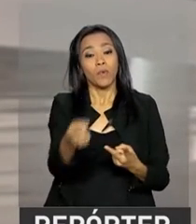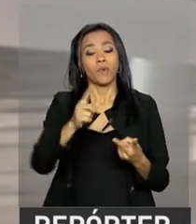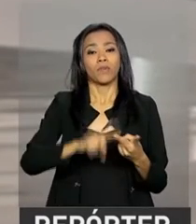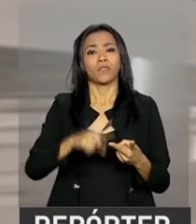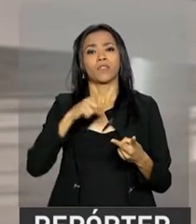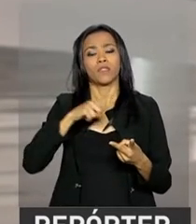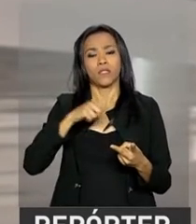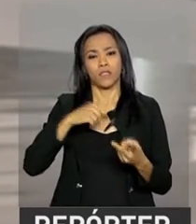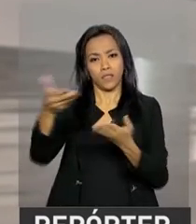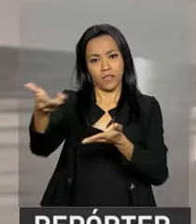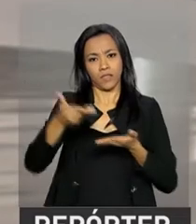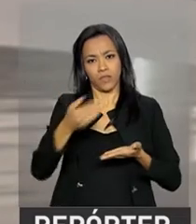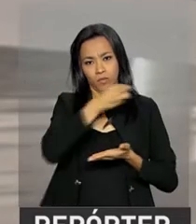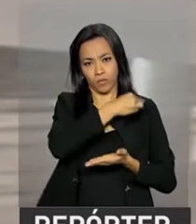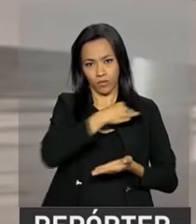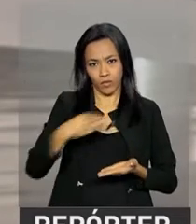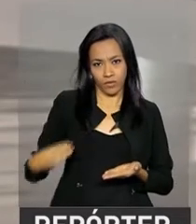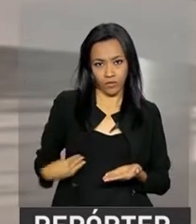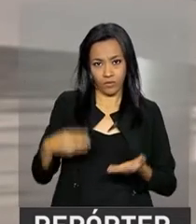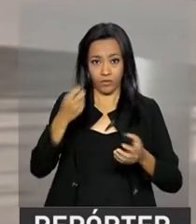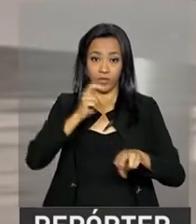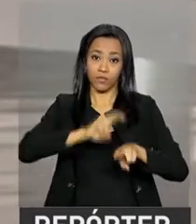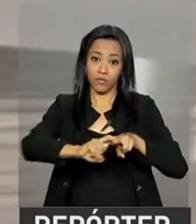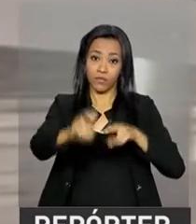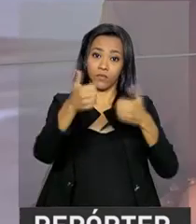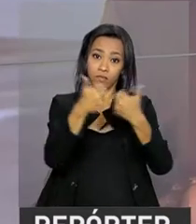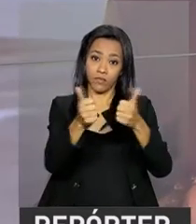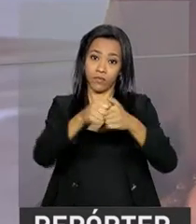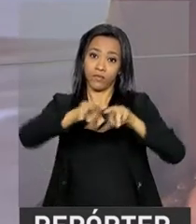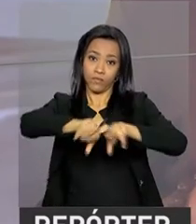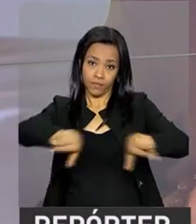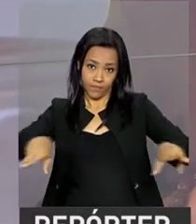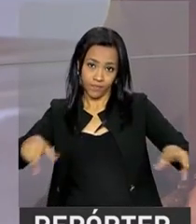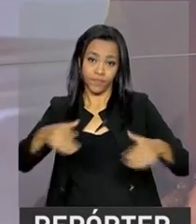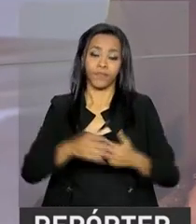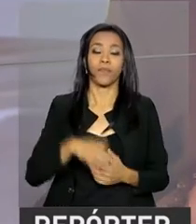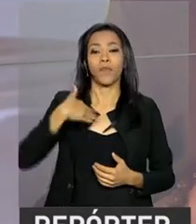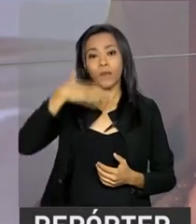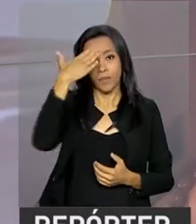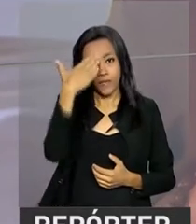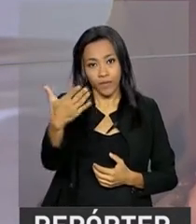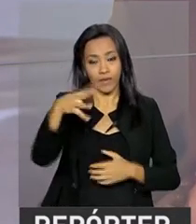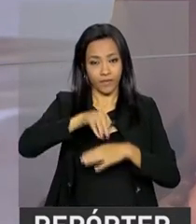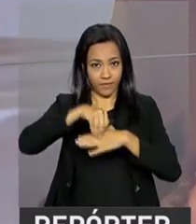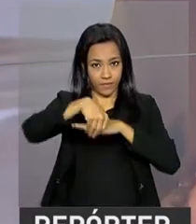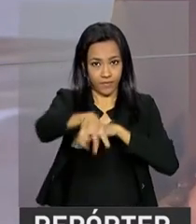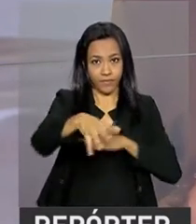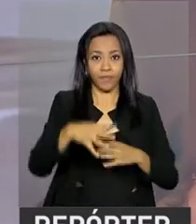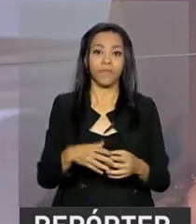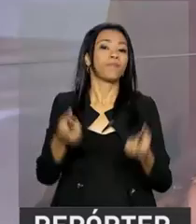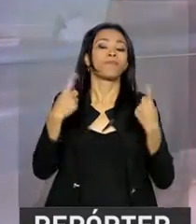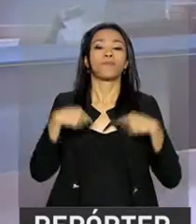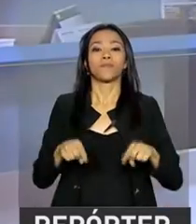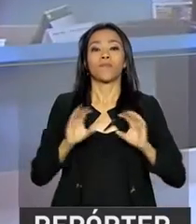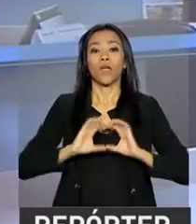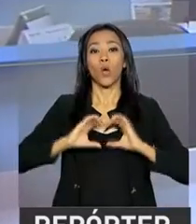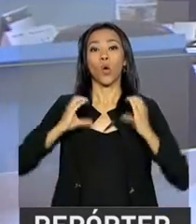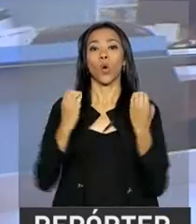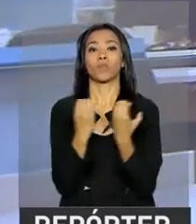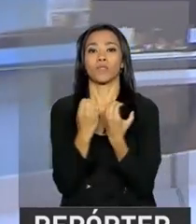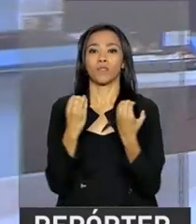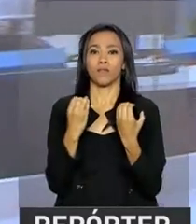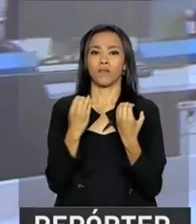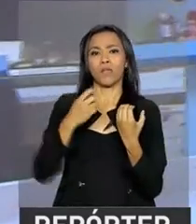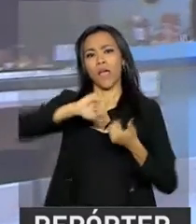dos Transportes, Maurício Quintela. Leandro, é com você. Tá ok, Thaísa, obrigado pelas suas informações. E olha, a comissão que analisa a reforma